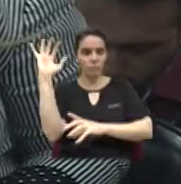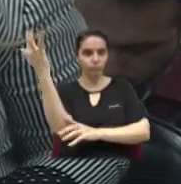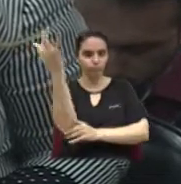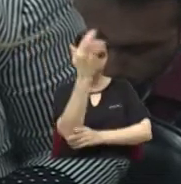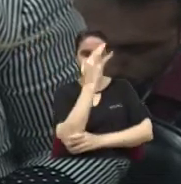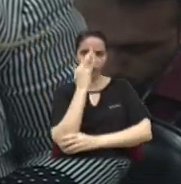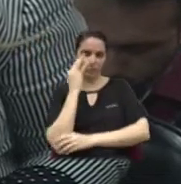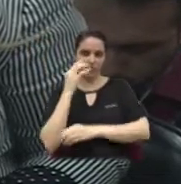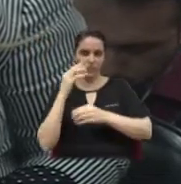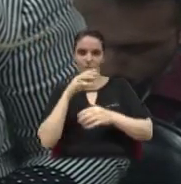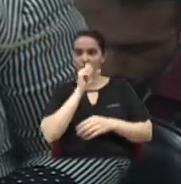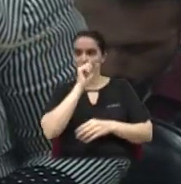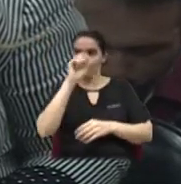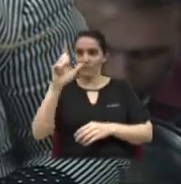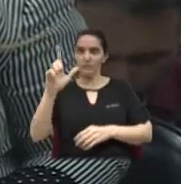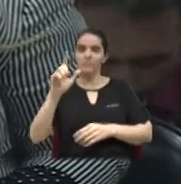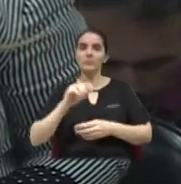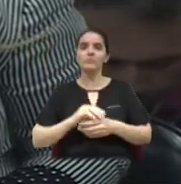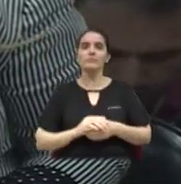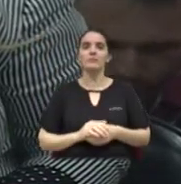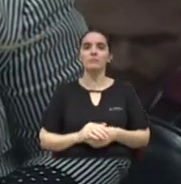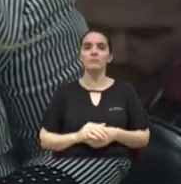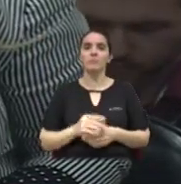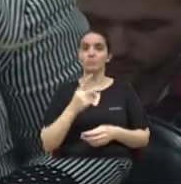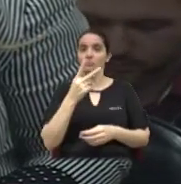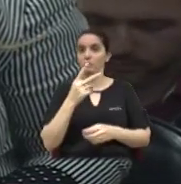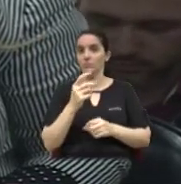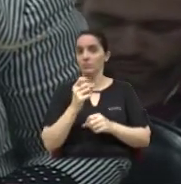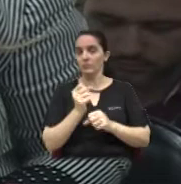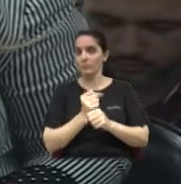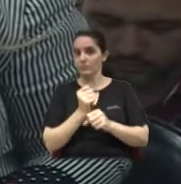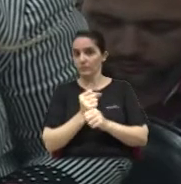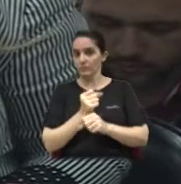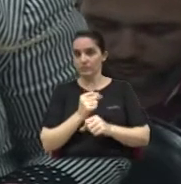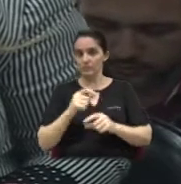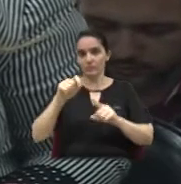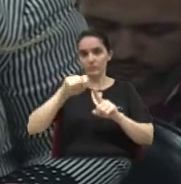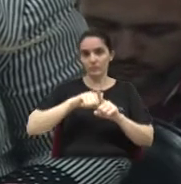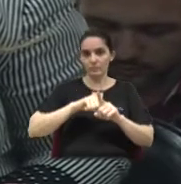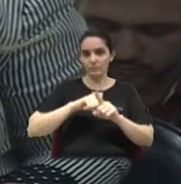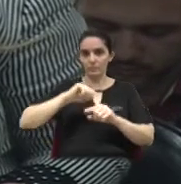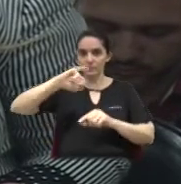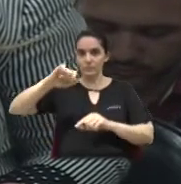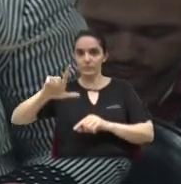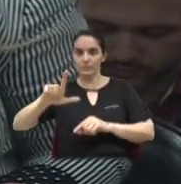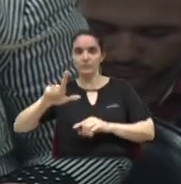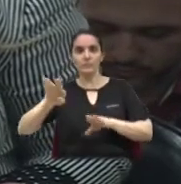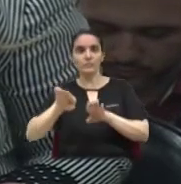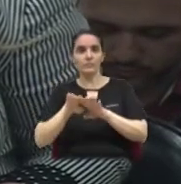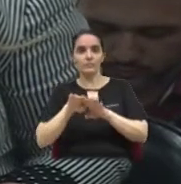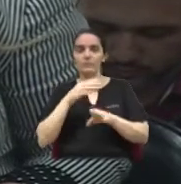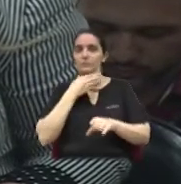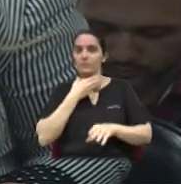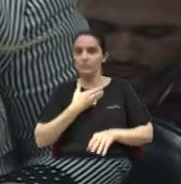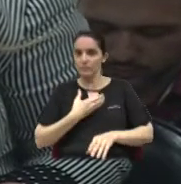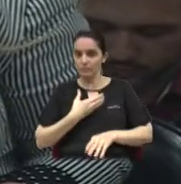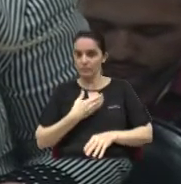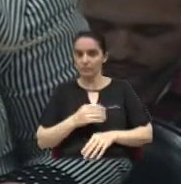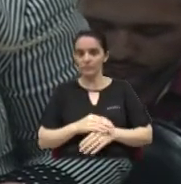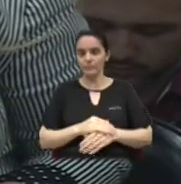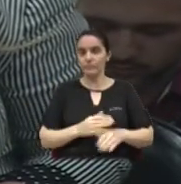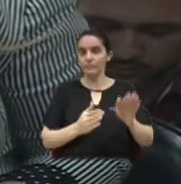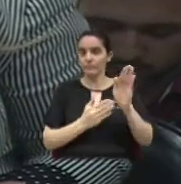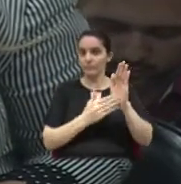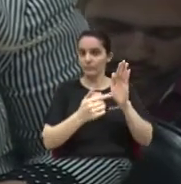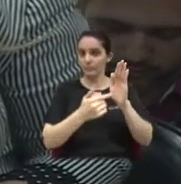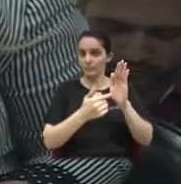que acontece em 2 edições por ano, nos meses de julho e dezembro. A proposta deste